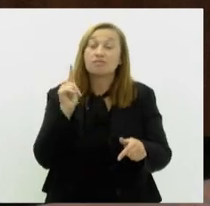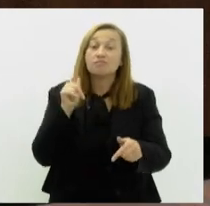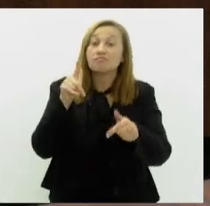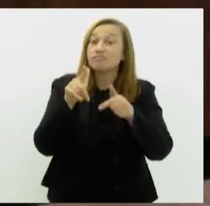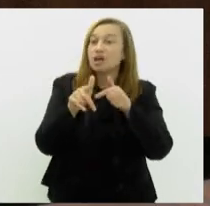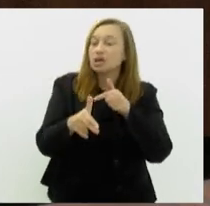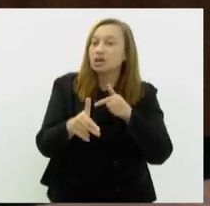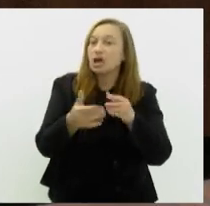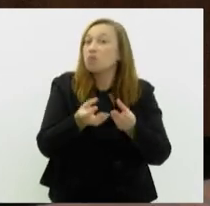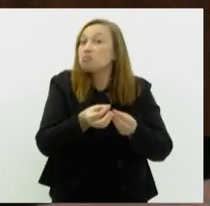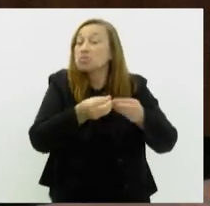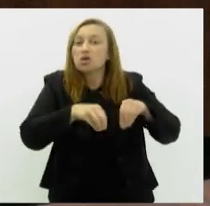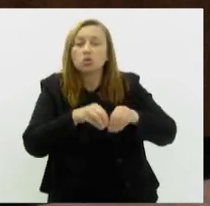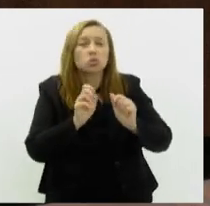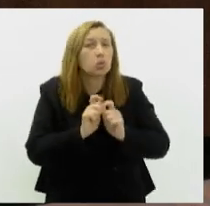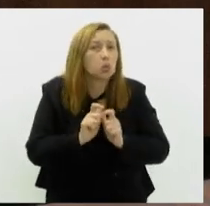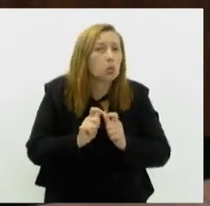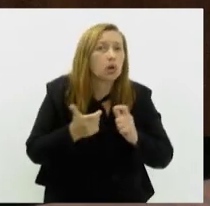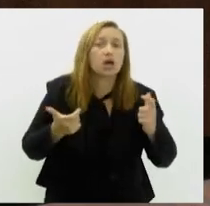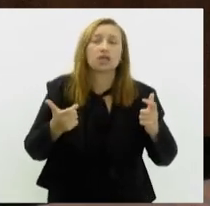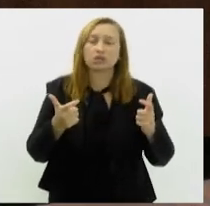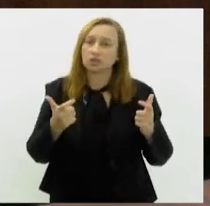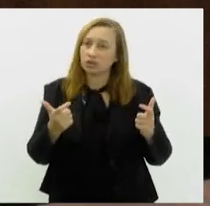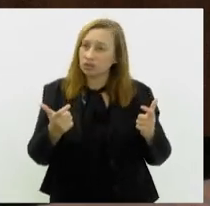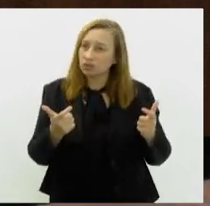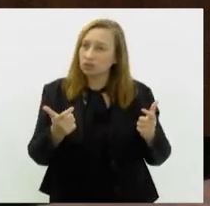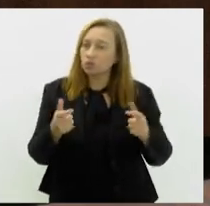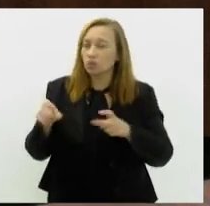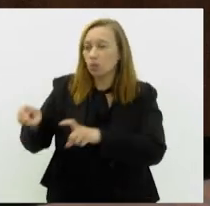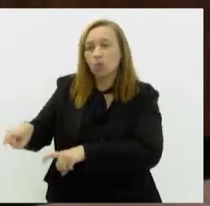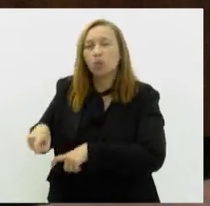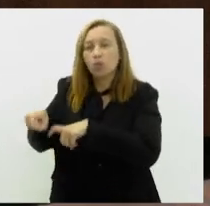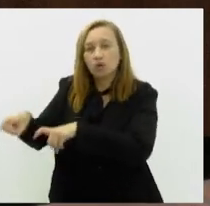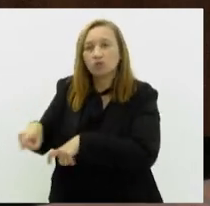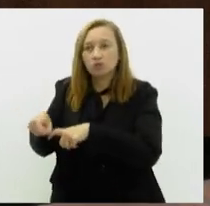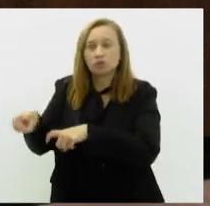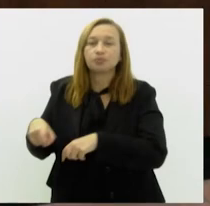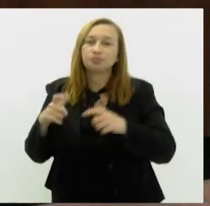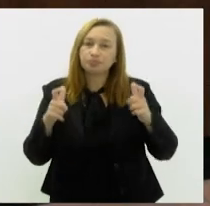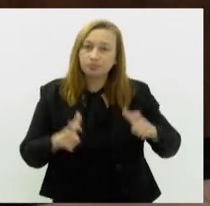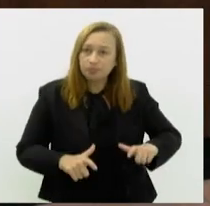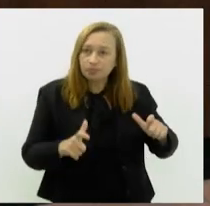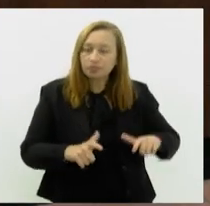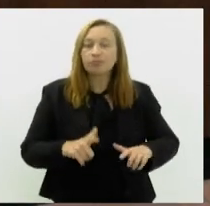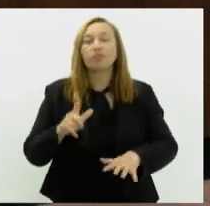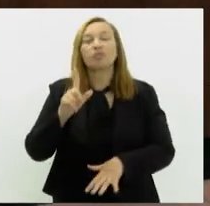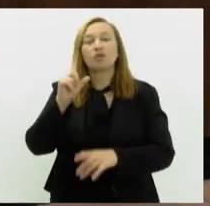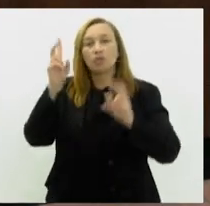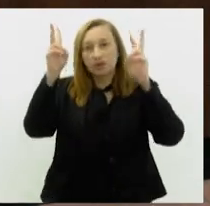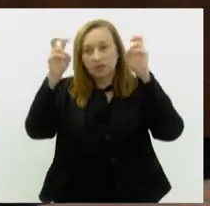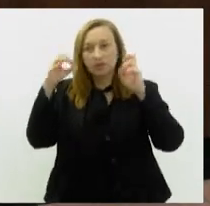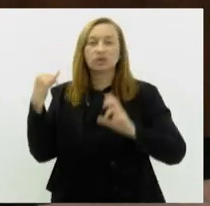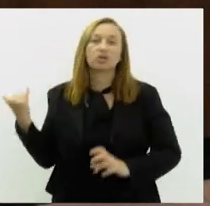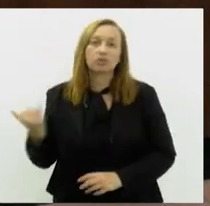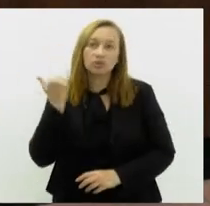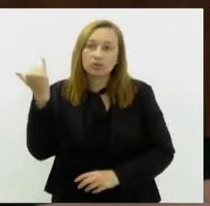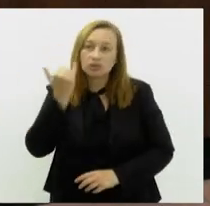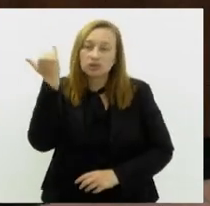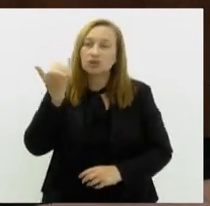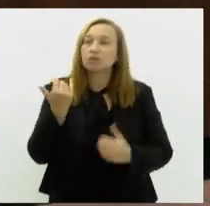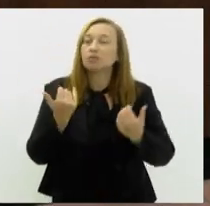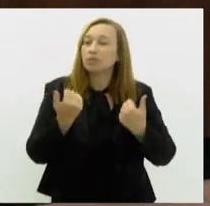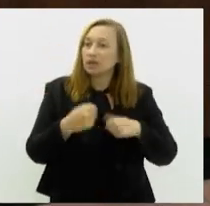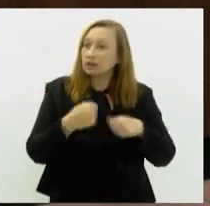é um prejuízo imenso para os agricultores da região. Então, é uma questão importantíssima que a gente tem